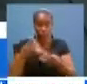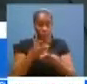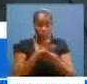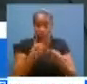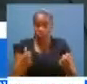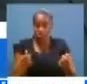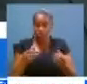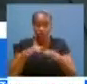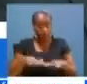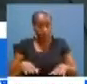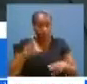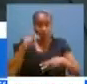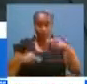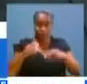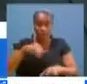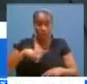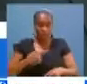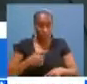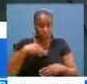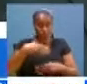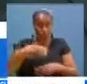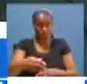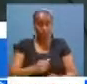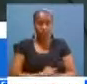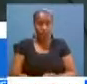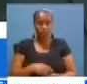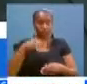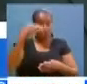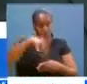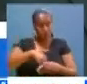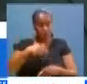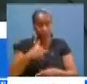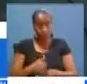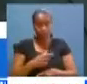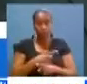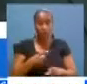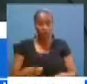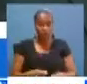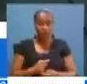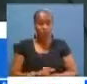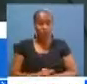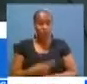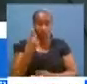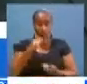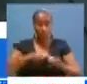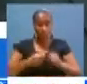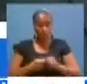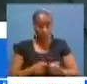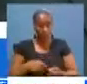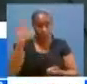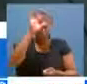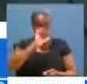soluções para a estabilidade financeira de Cabo Verde no futuro. Votamos a favor porque, perante um problema,